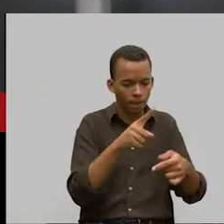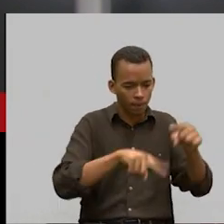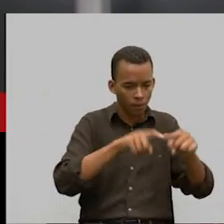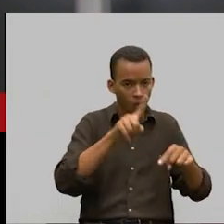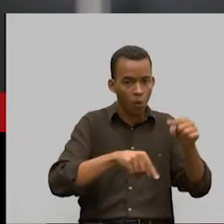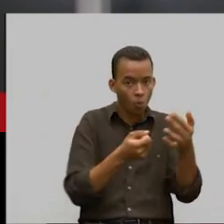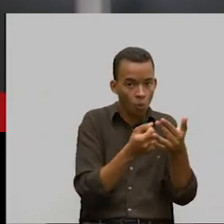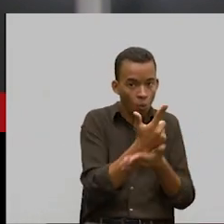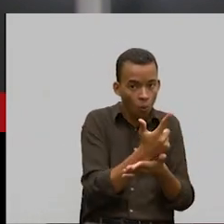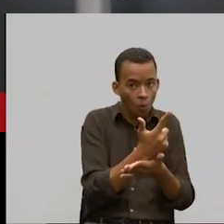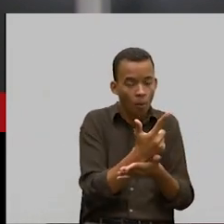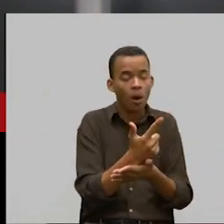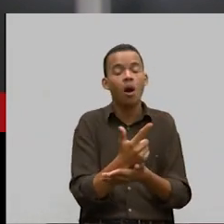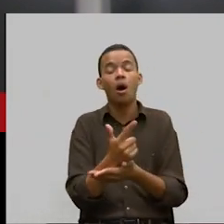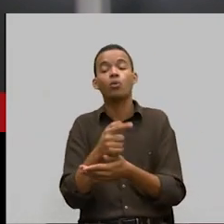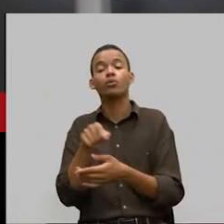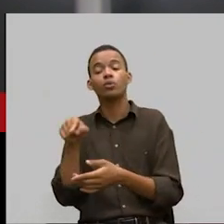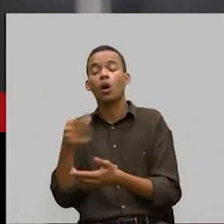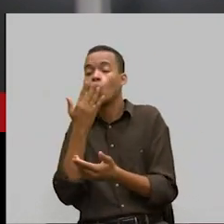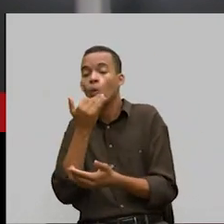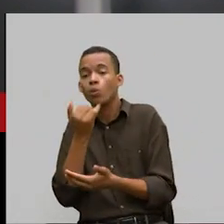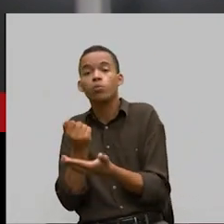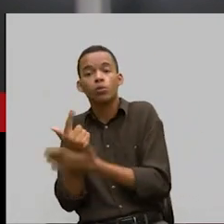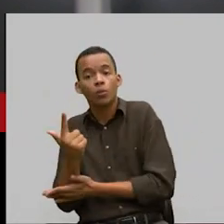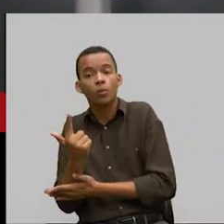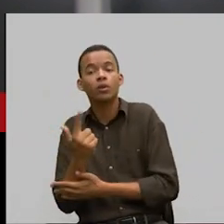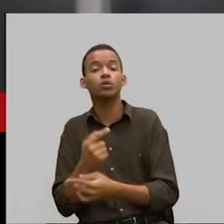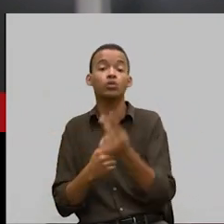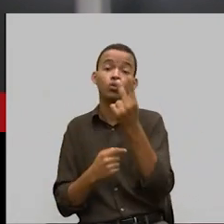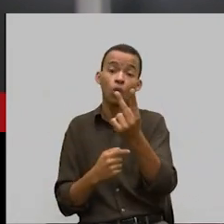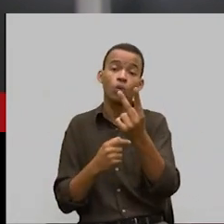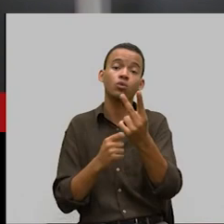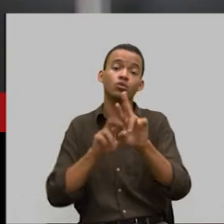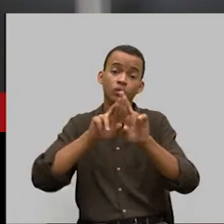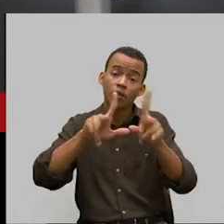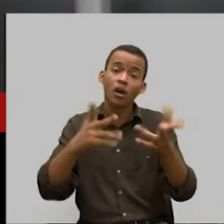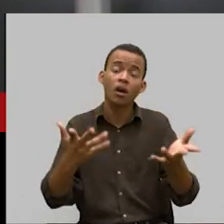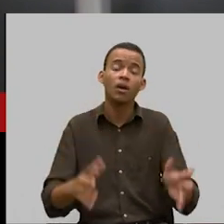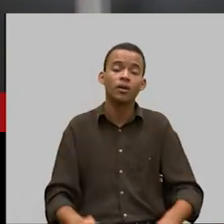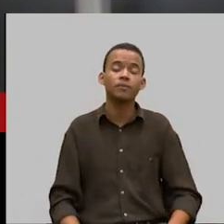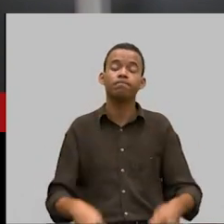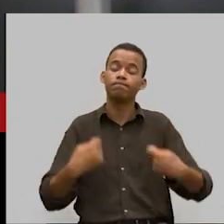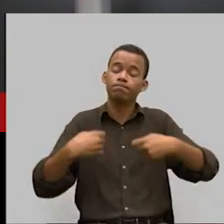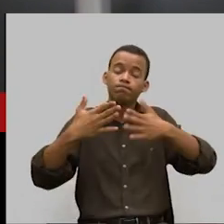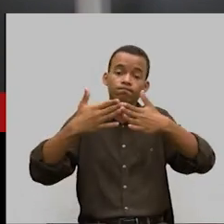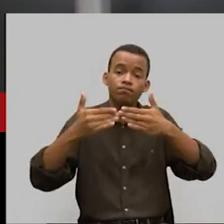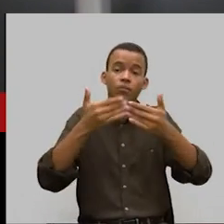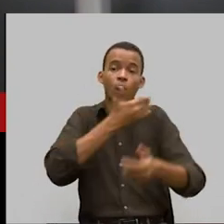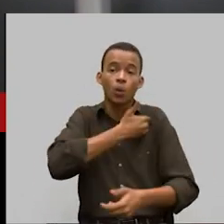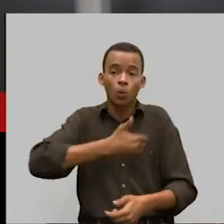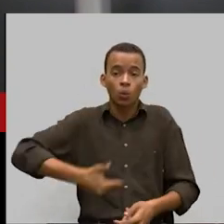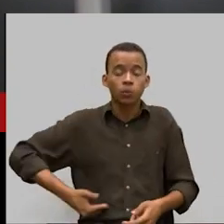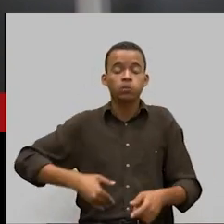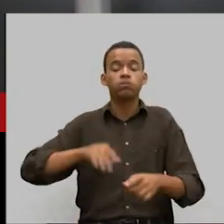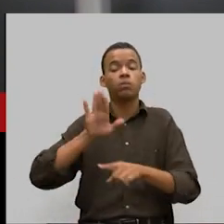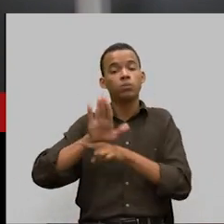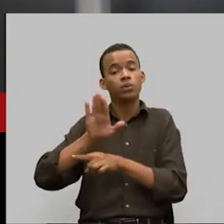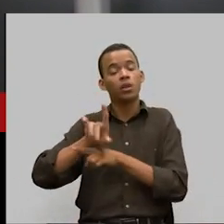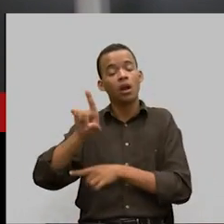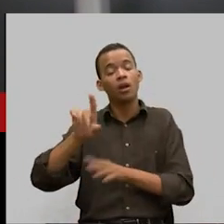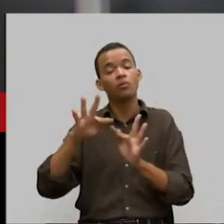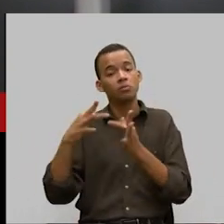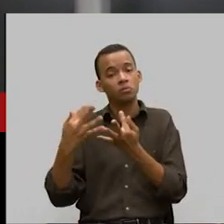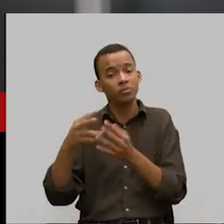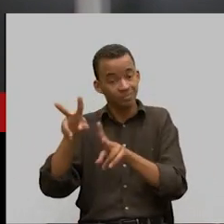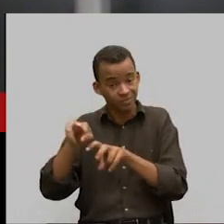solicitar do Estado esse apoio para que possa tá ajudando as escolas família agrícola em relação